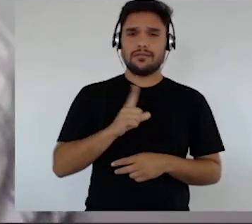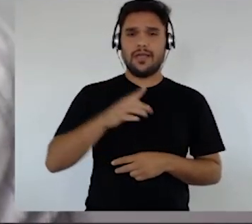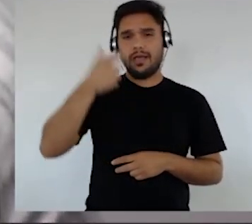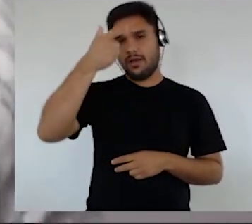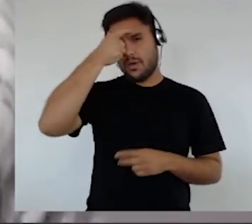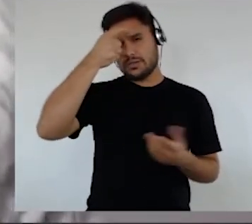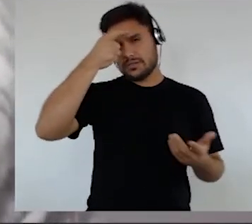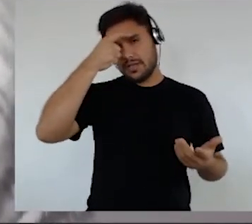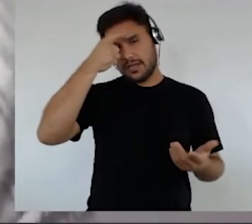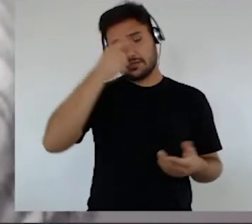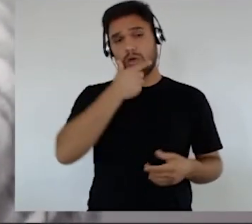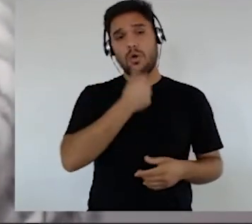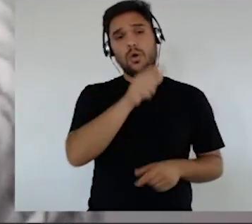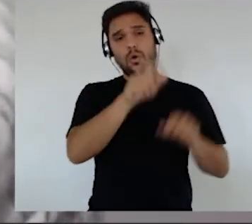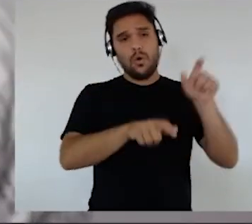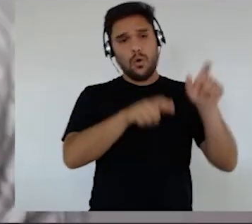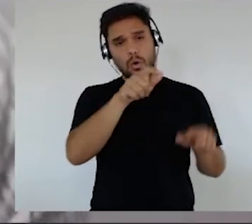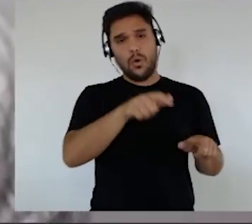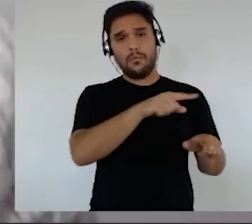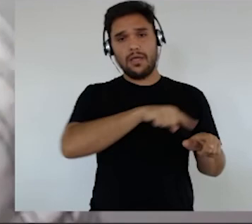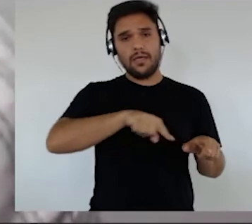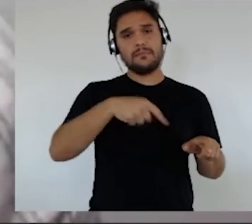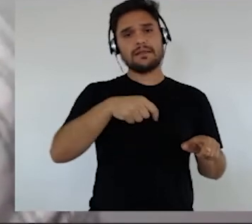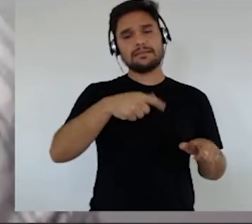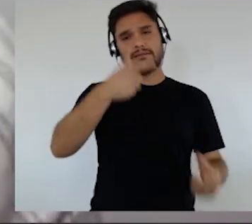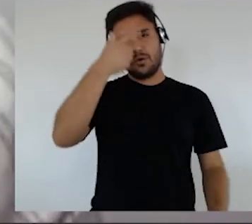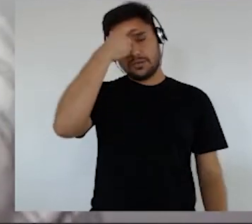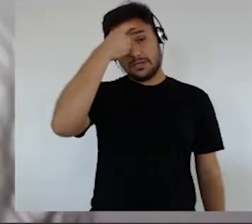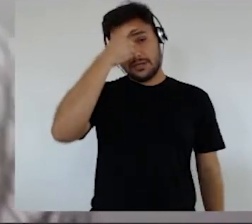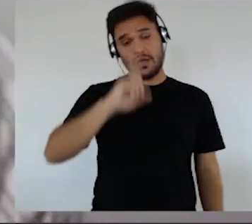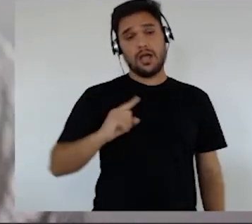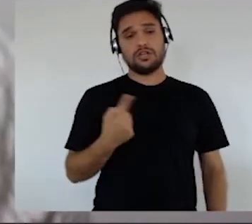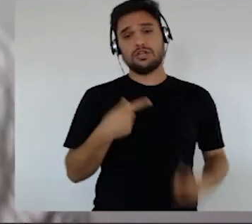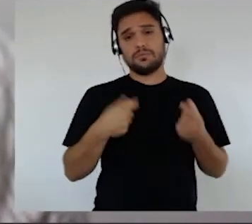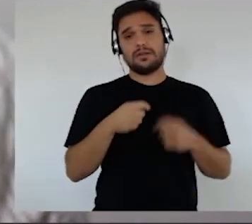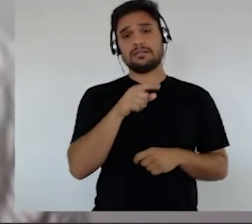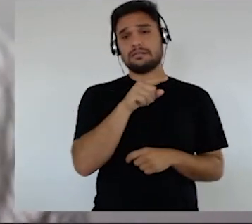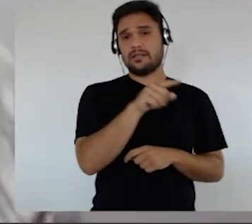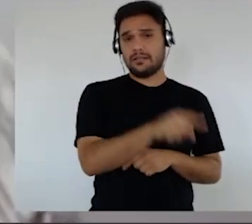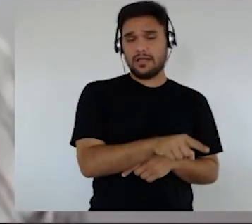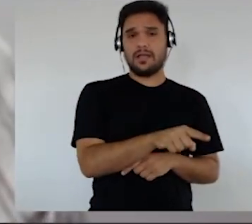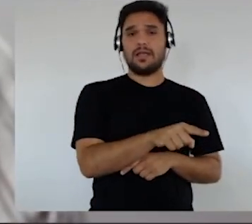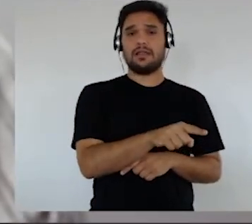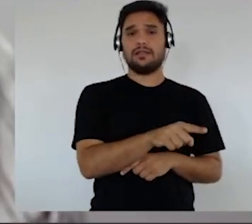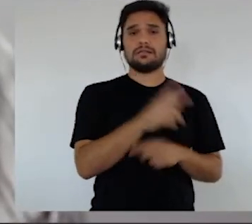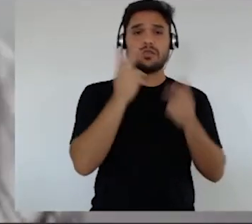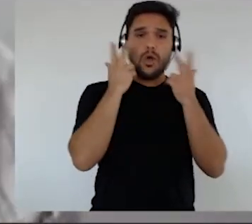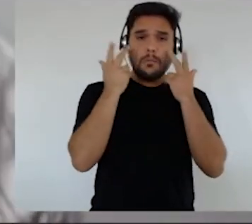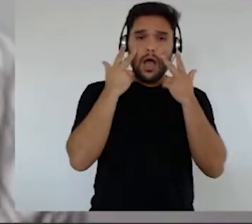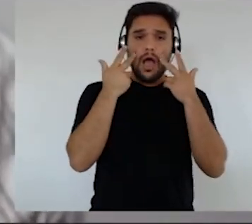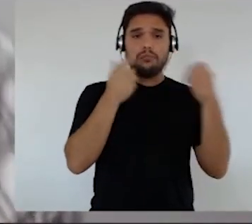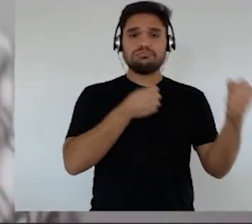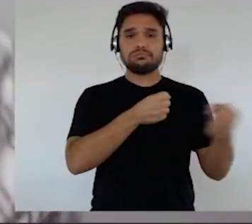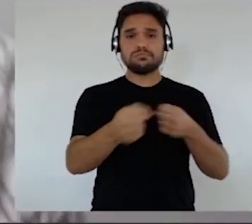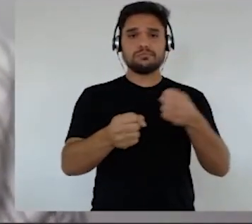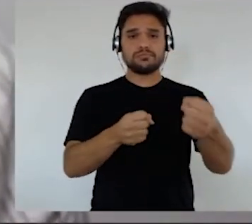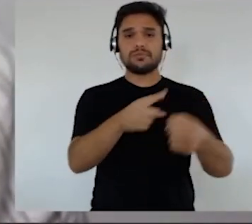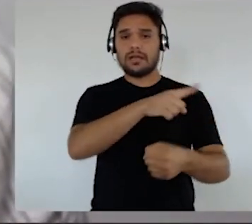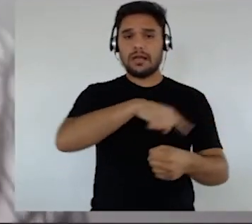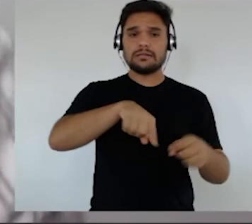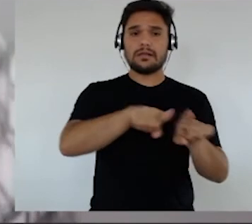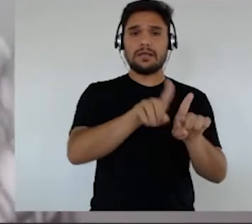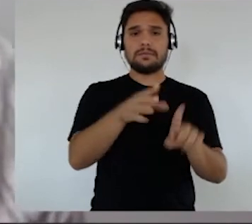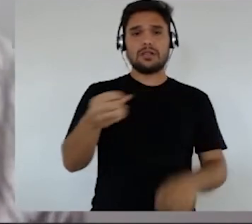consciência de que os homens tenham consciência que nós precisamos deles, que são eles que comumente ocupam esses espaços. Eles precisam se